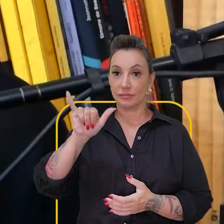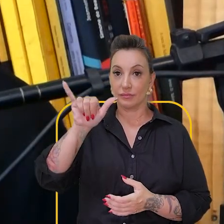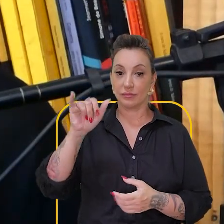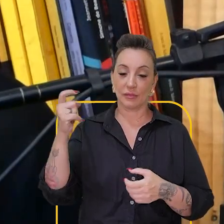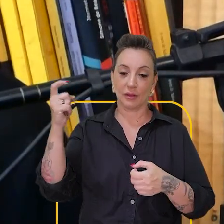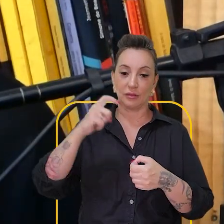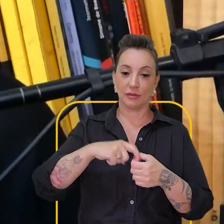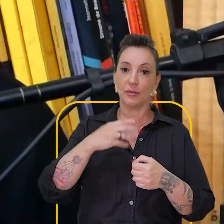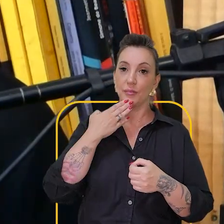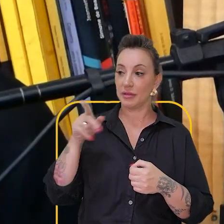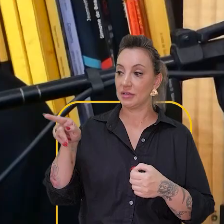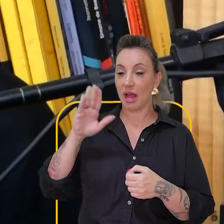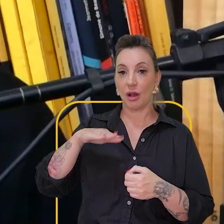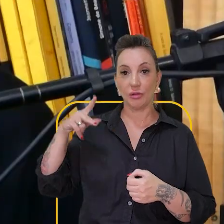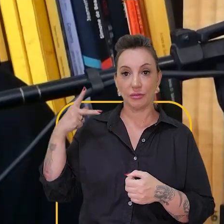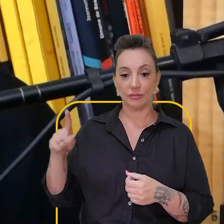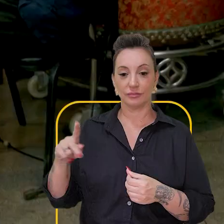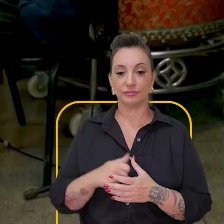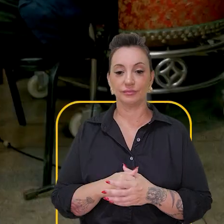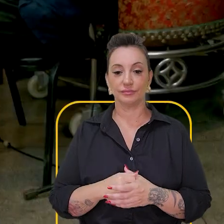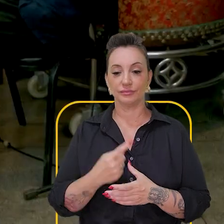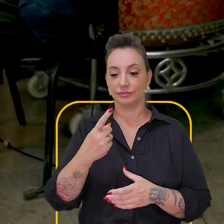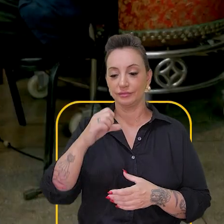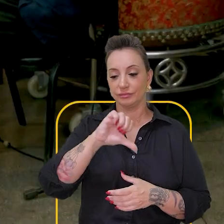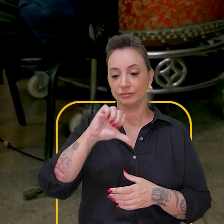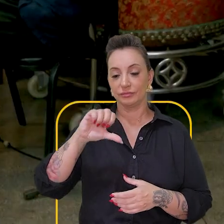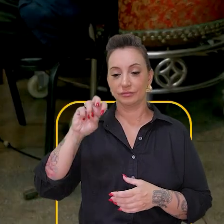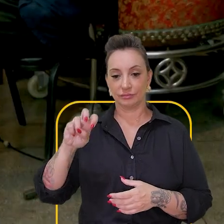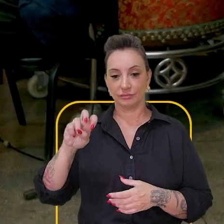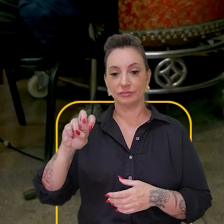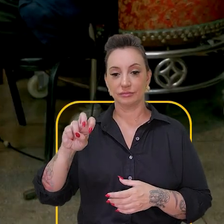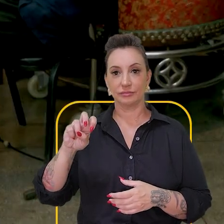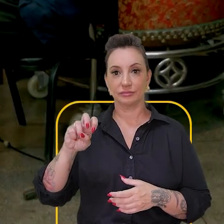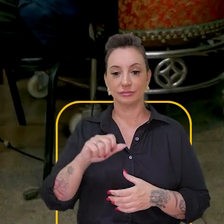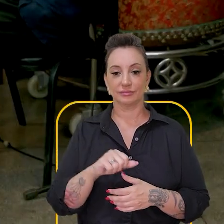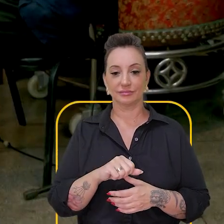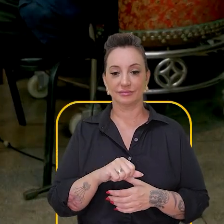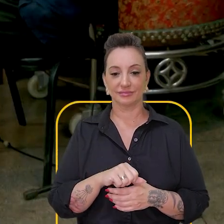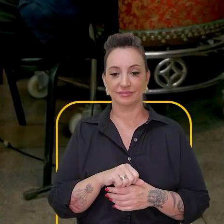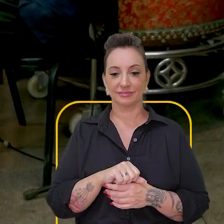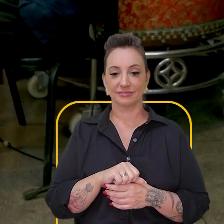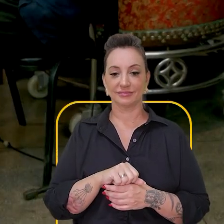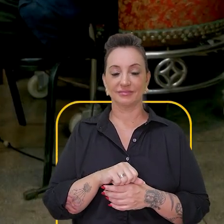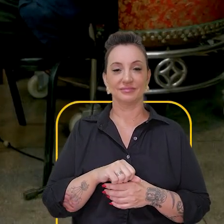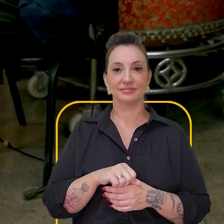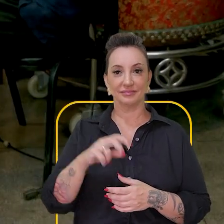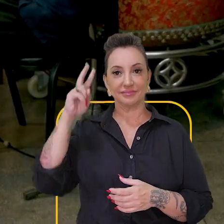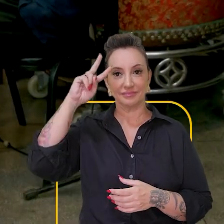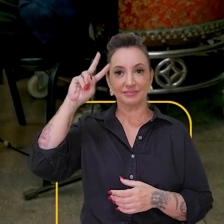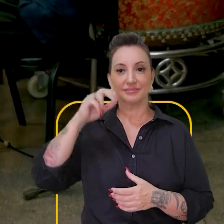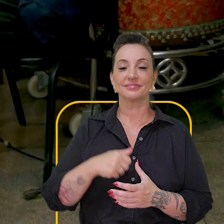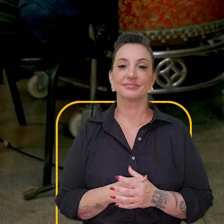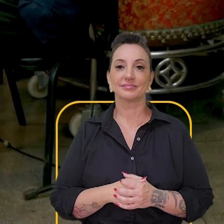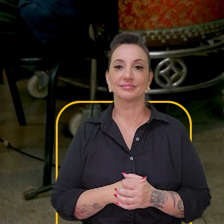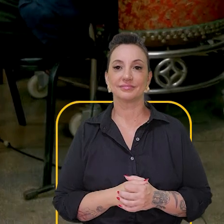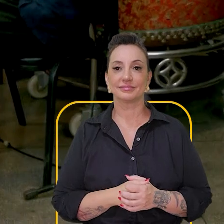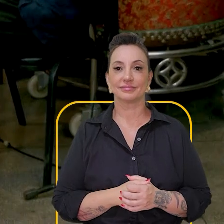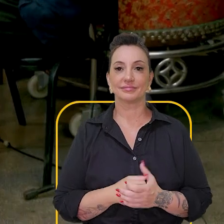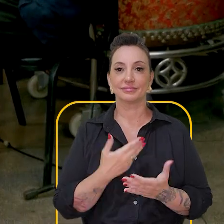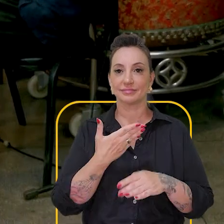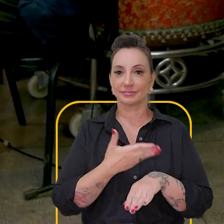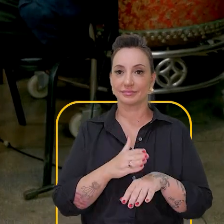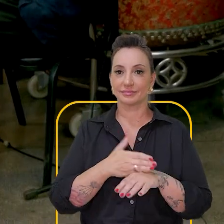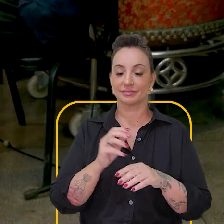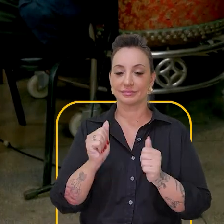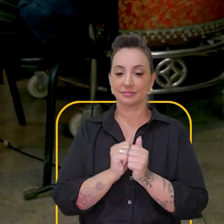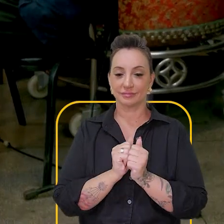guardo muito eu lembro bem eu comecei a treinar com ele o chaulim do Norte e ele enfrentou alguns problemas por minha causa